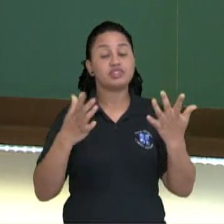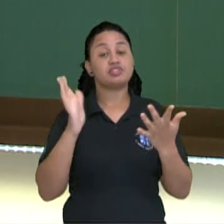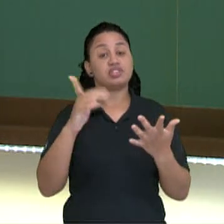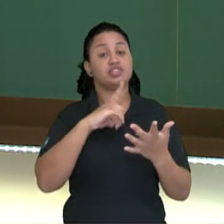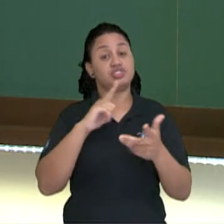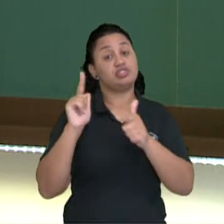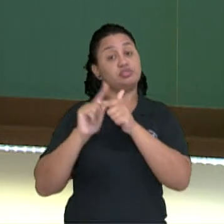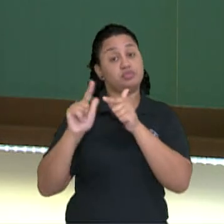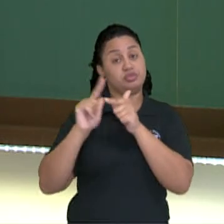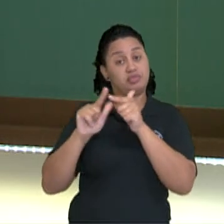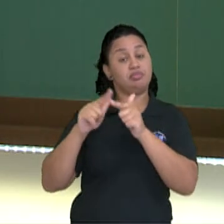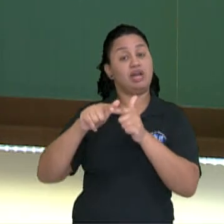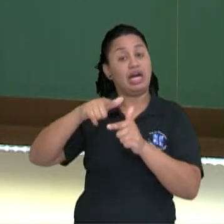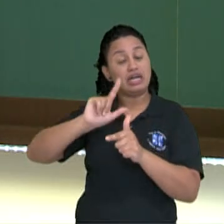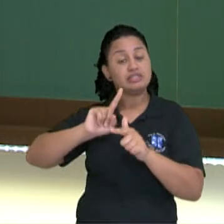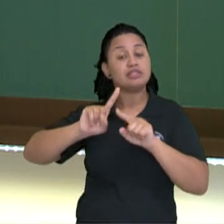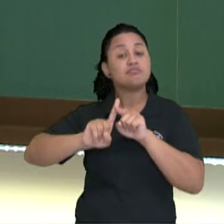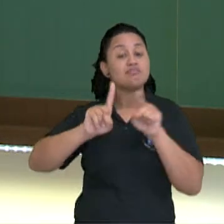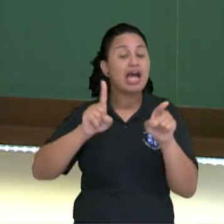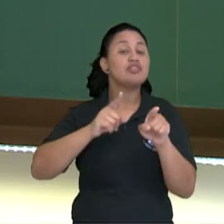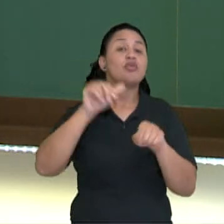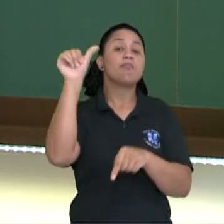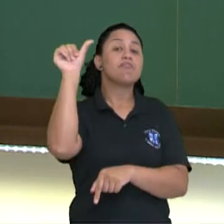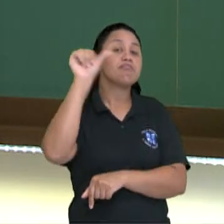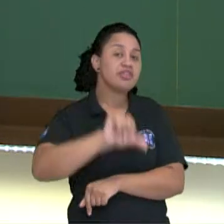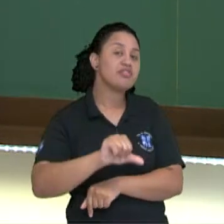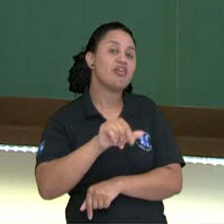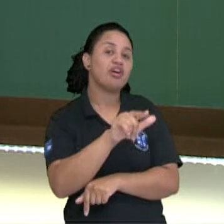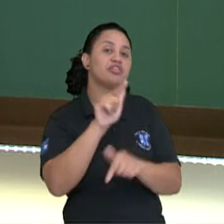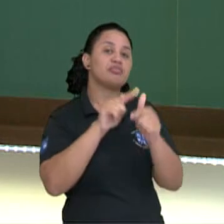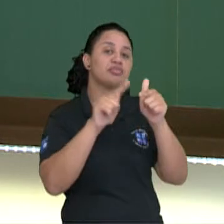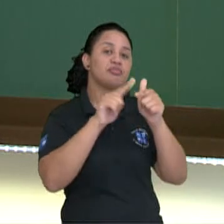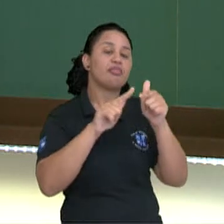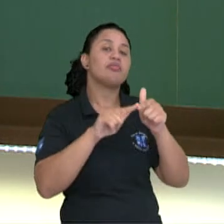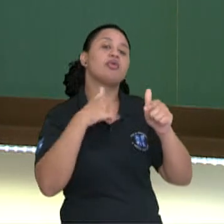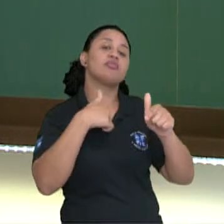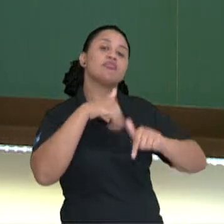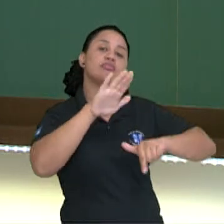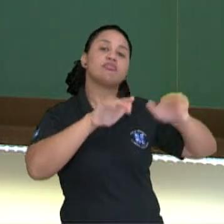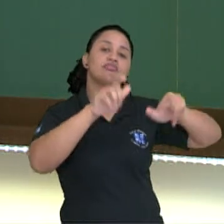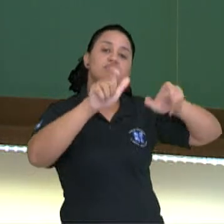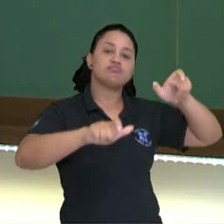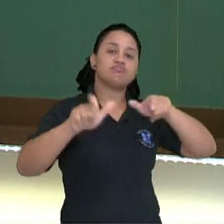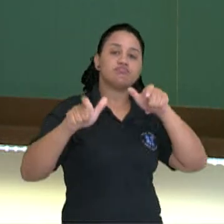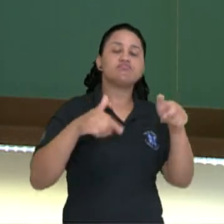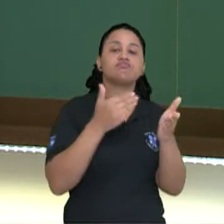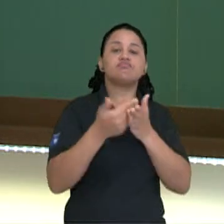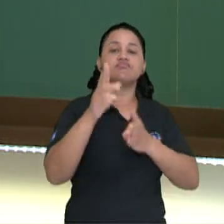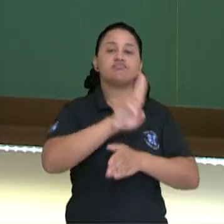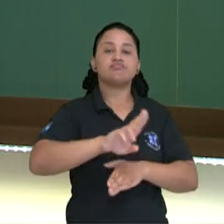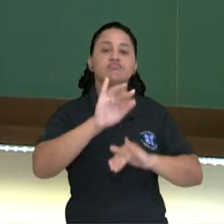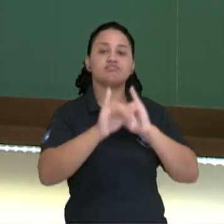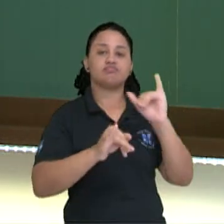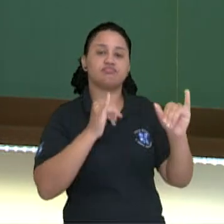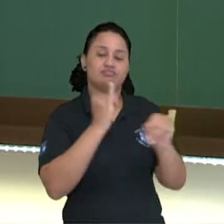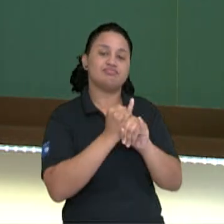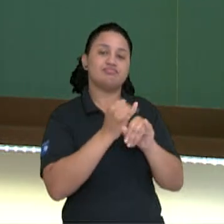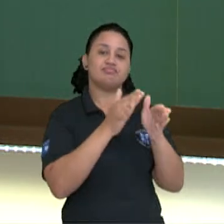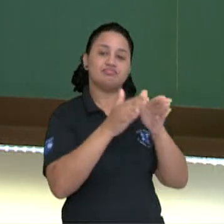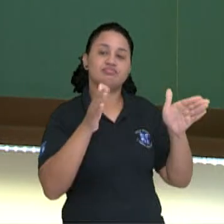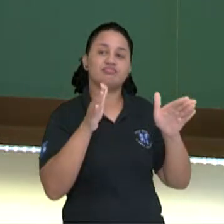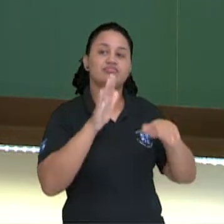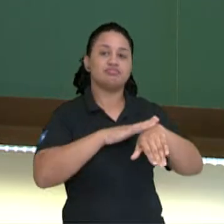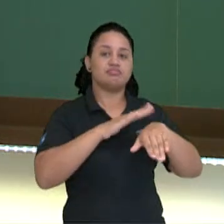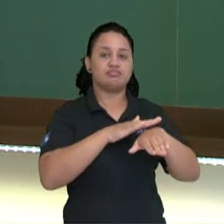um problema e esse problema se intensificou quando mais pessoas passaram a utilizar e ao mesmo